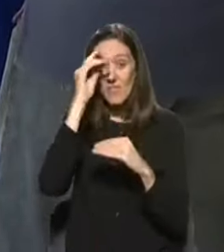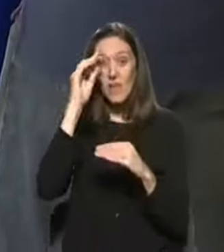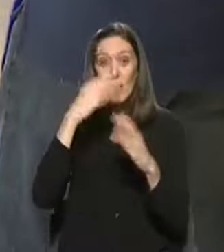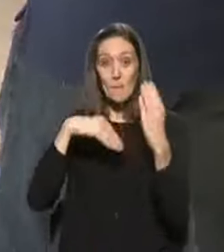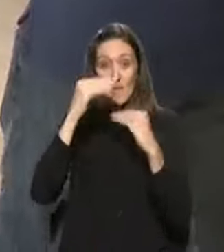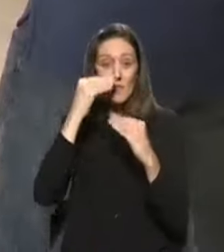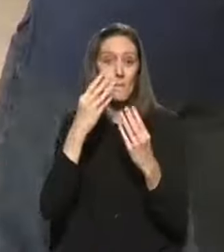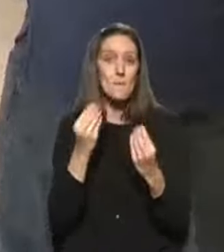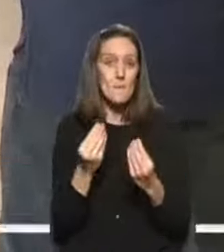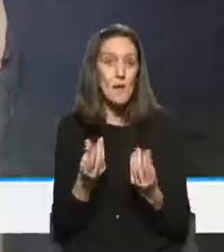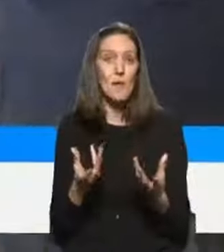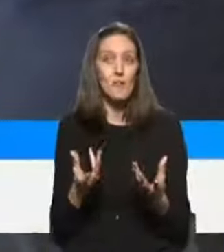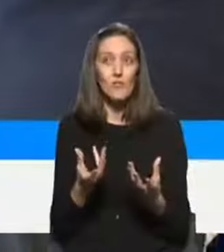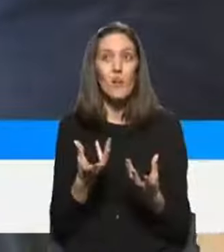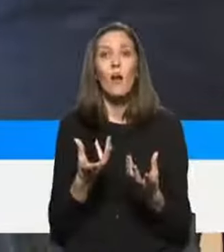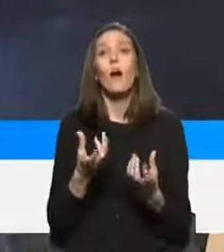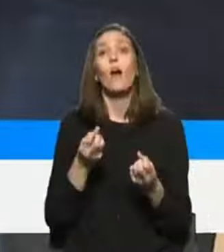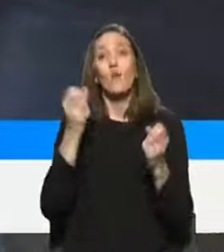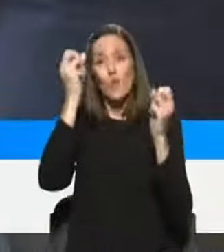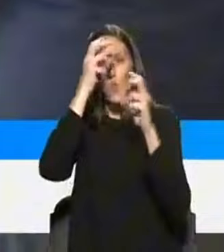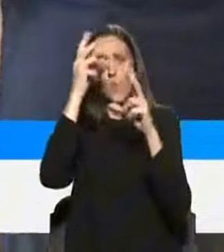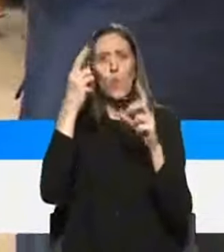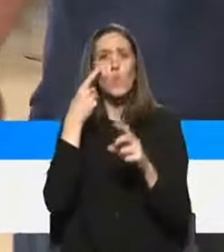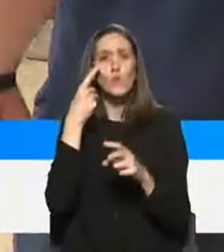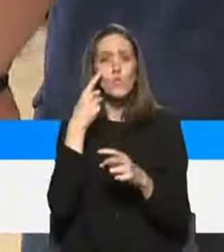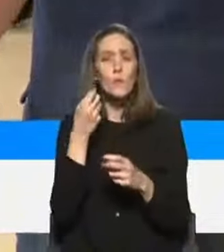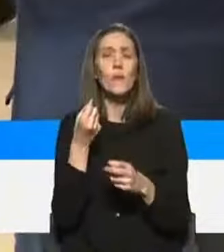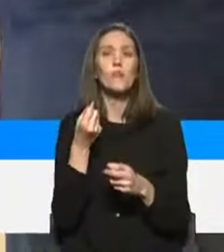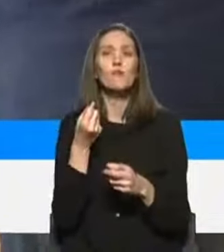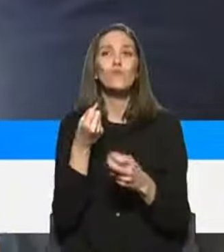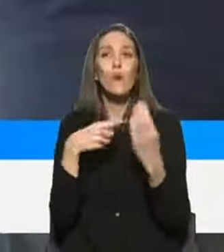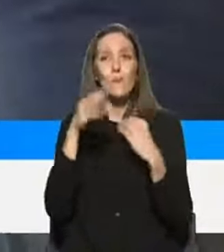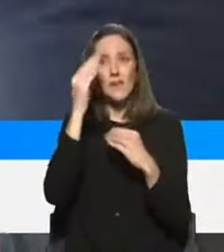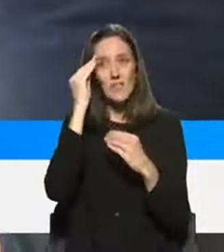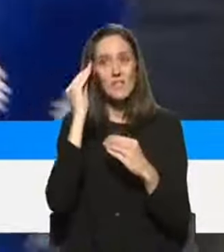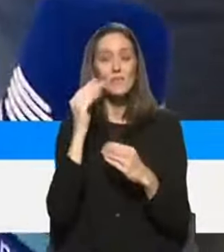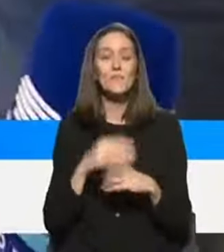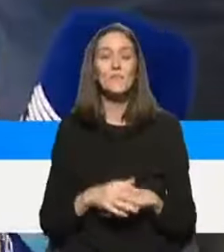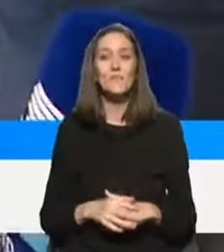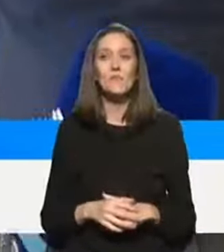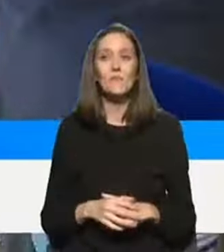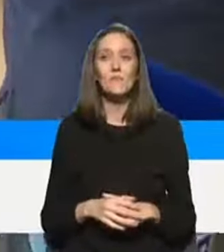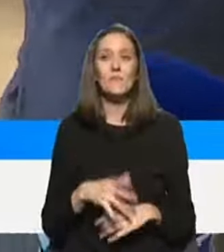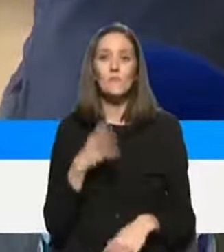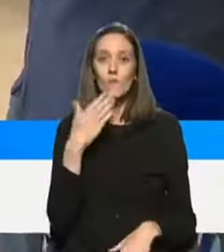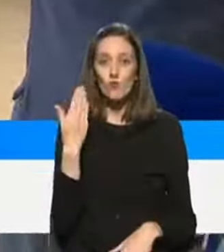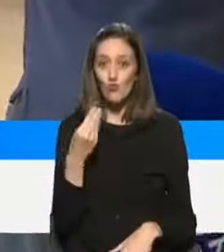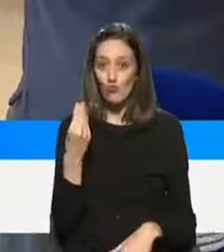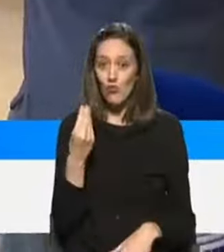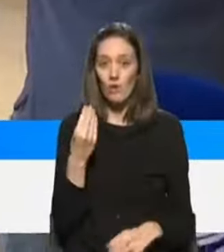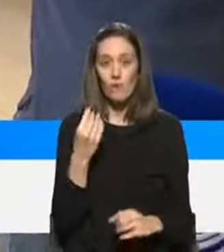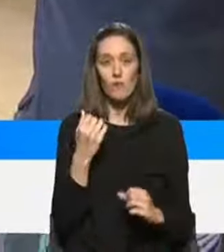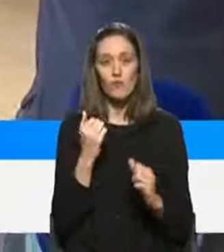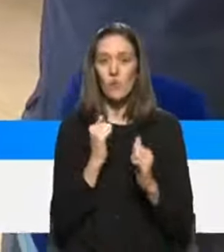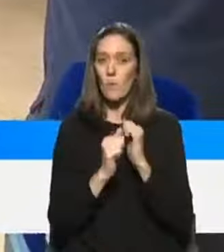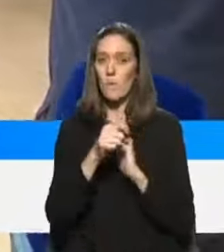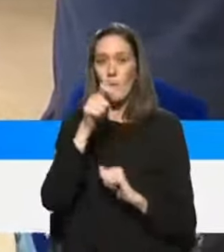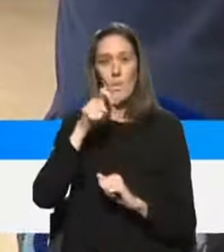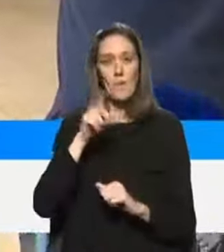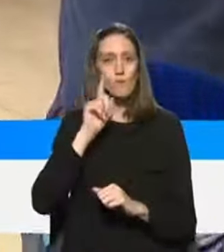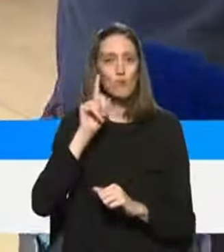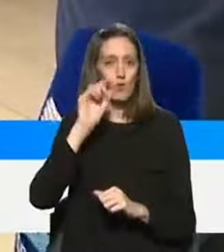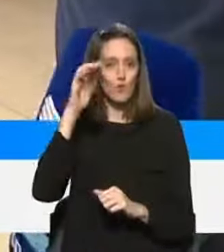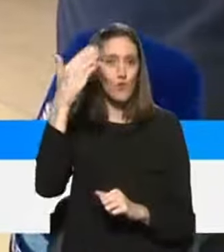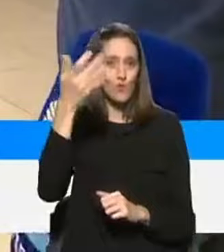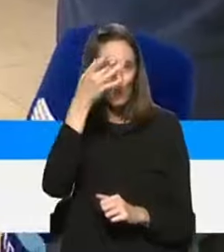levar muito conhecimento, aprender mais e desenvolver a expectativa sobre aquilo. Os jovens podem ter um papel importante no futuro, na tua